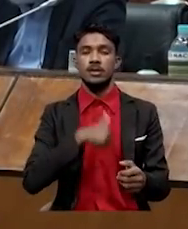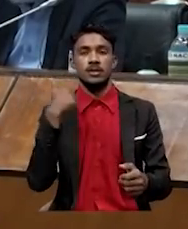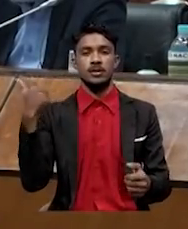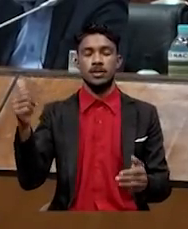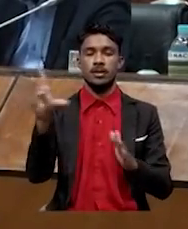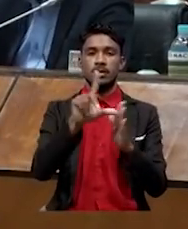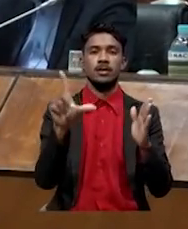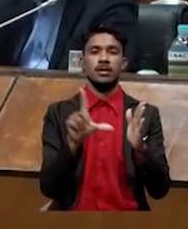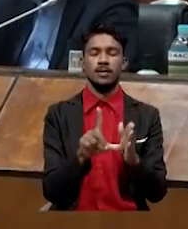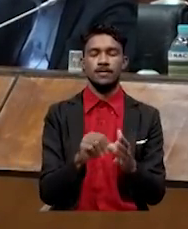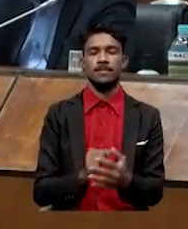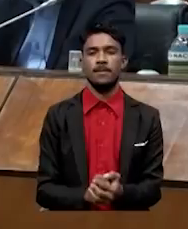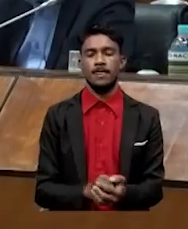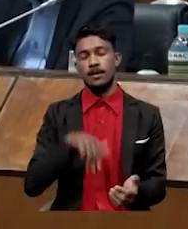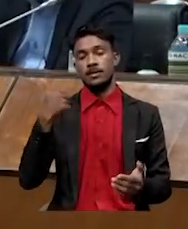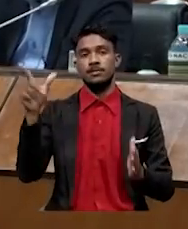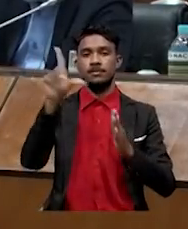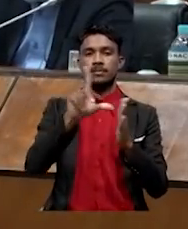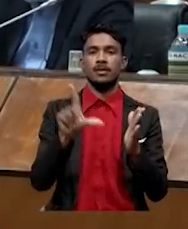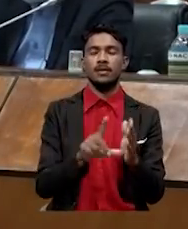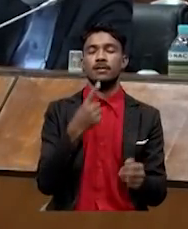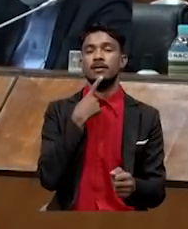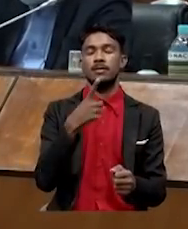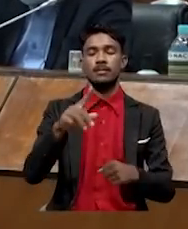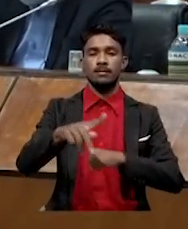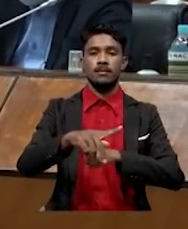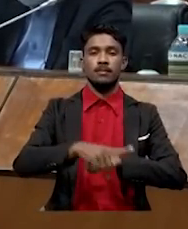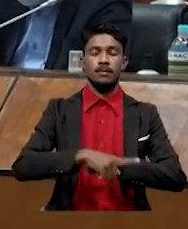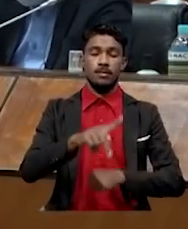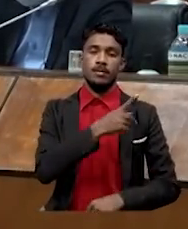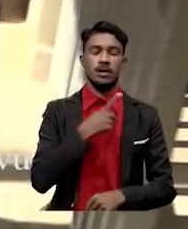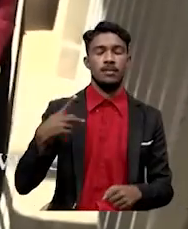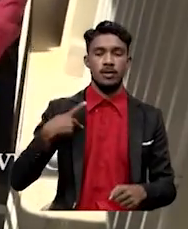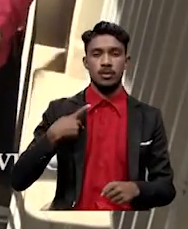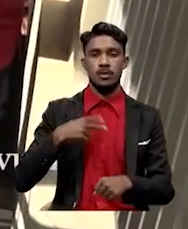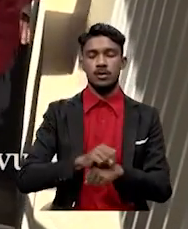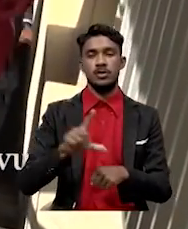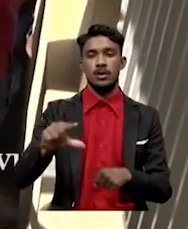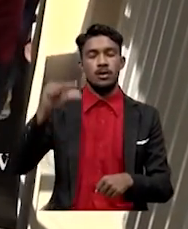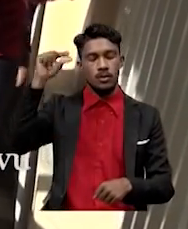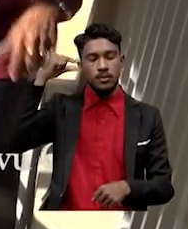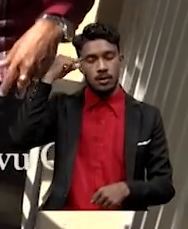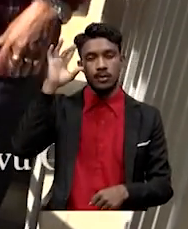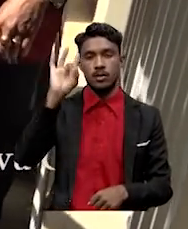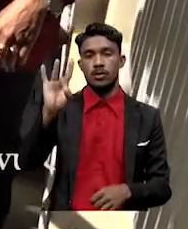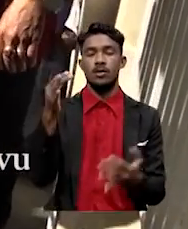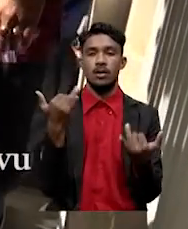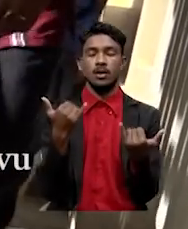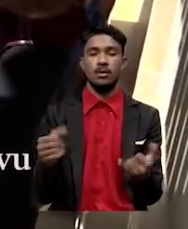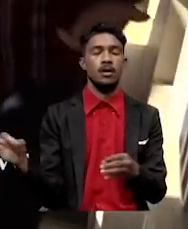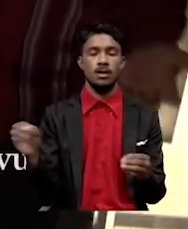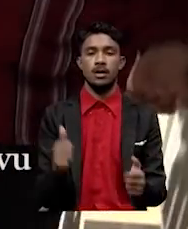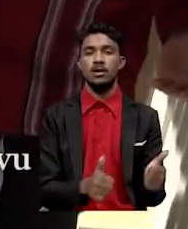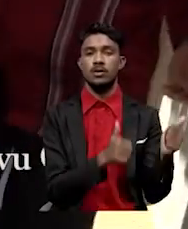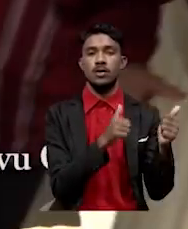extraconstitucional. Extraconstitucional Katak, Parlamento Nacional no oitavo governo agora la tui regra no